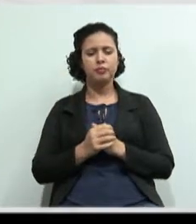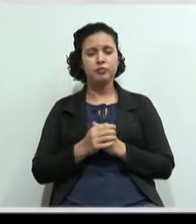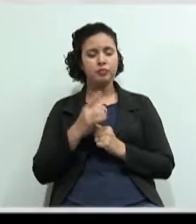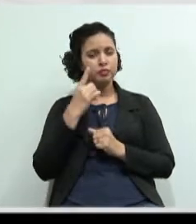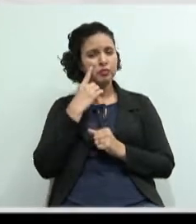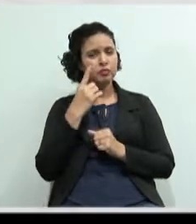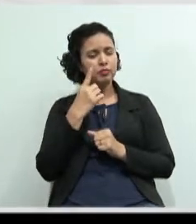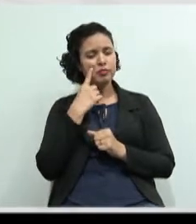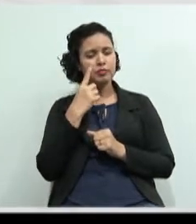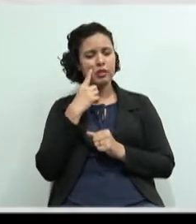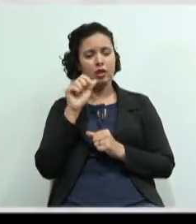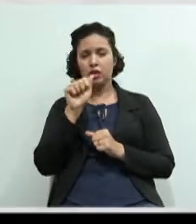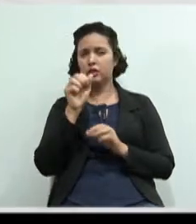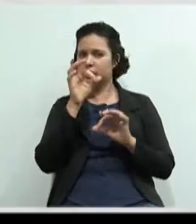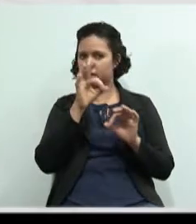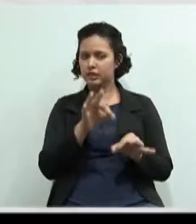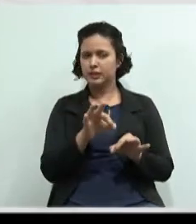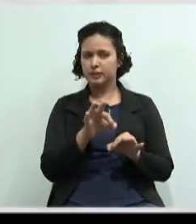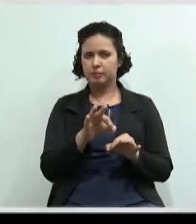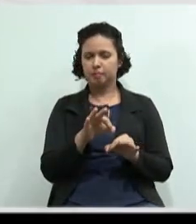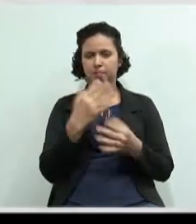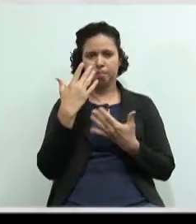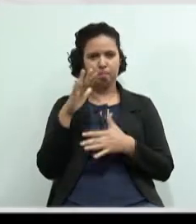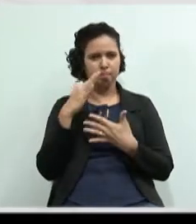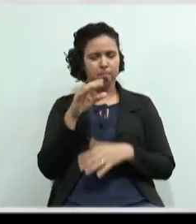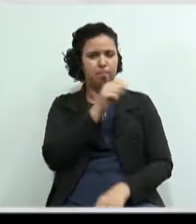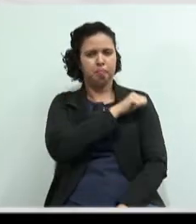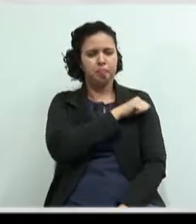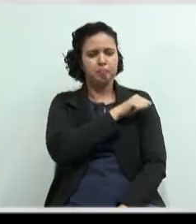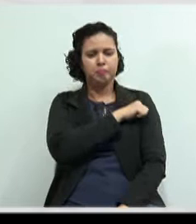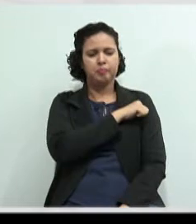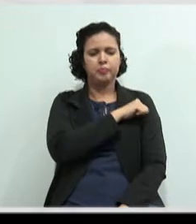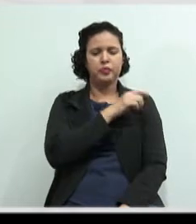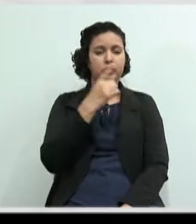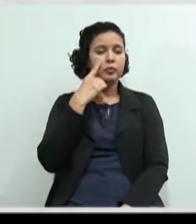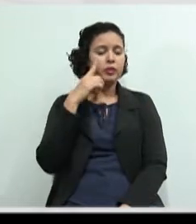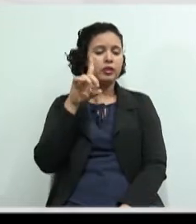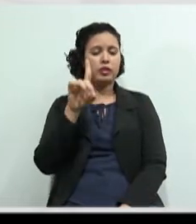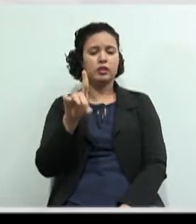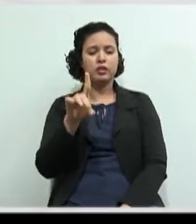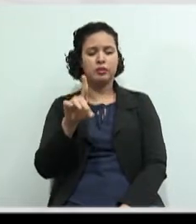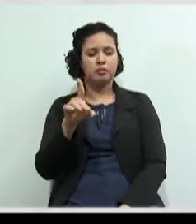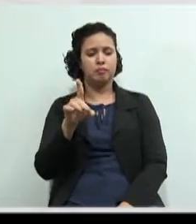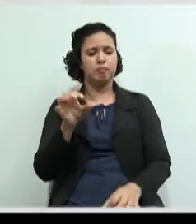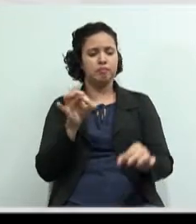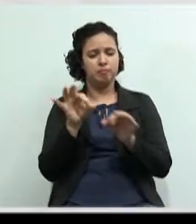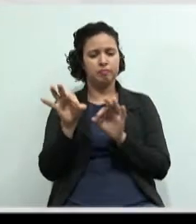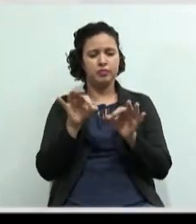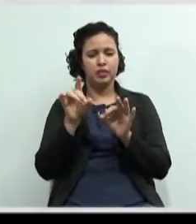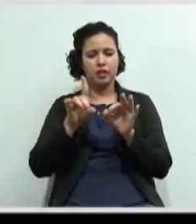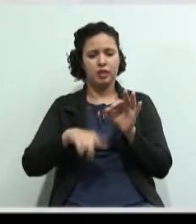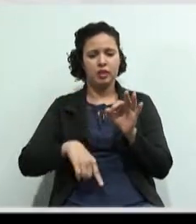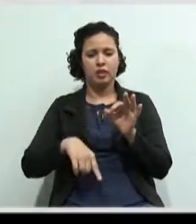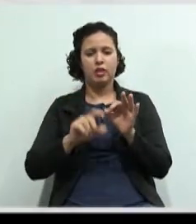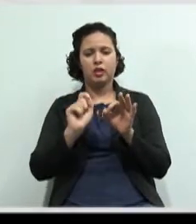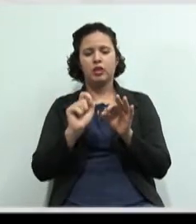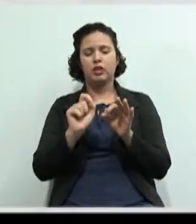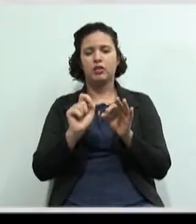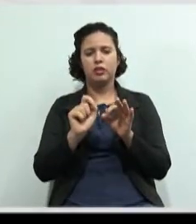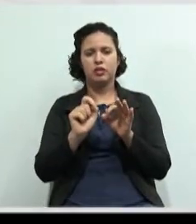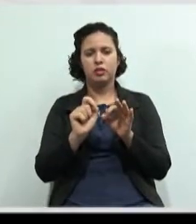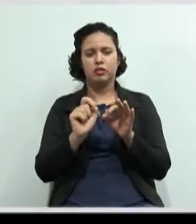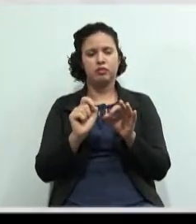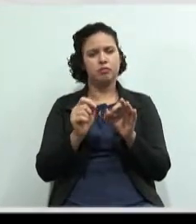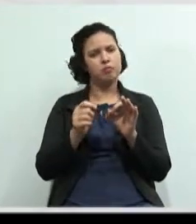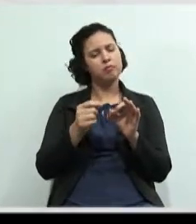que a letra A é a resposta correta, parabéns aos alunos, tá? Então, letra D, planejar é determinar